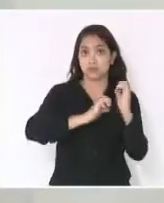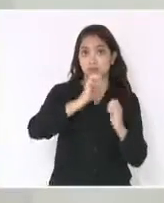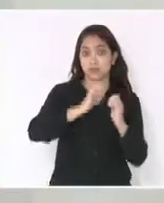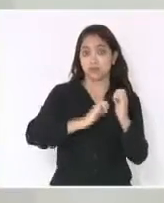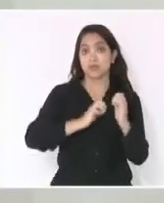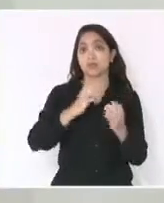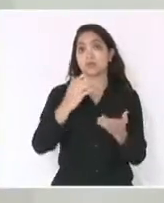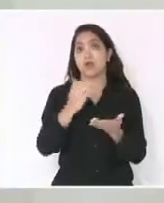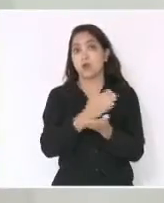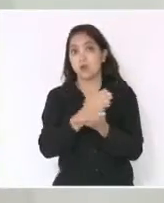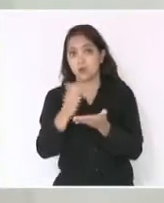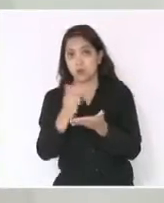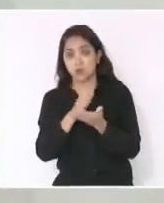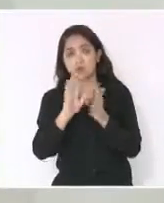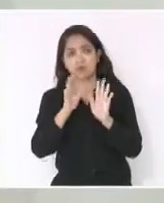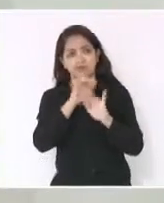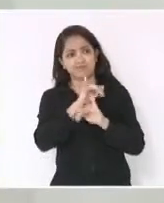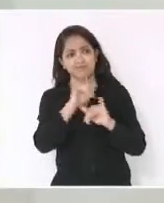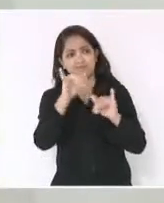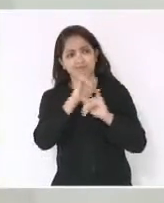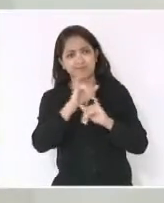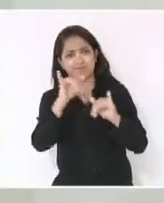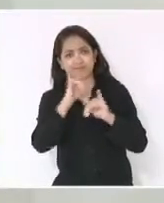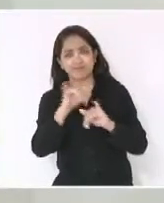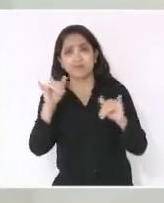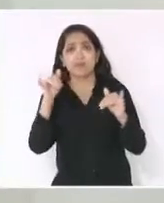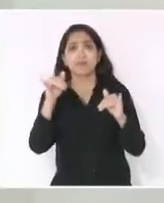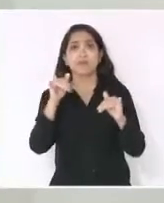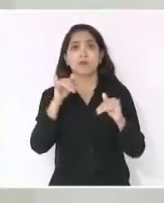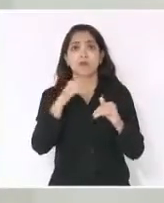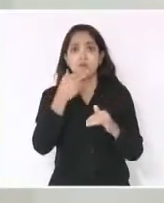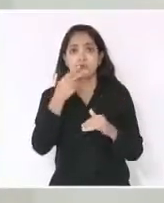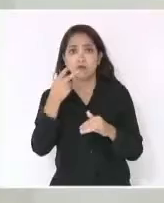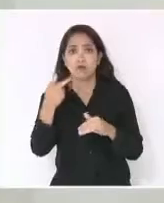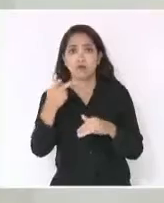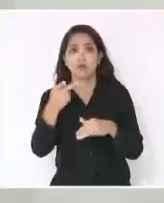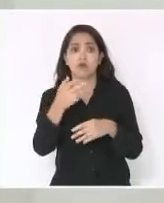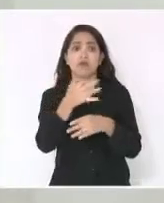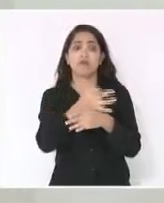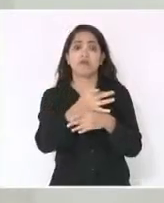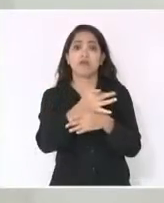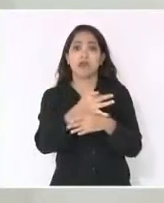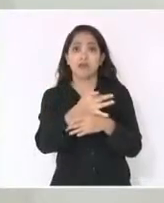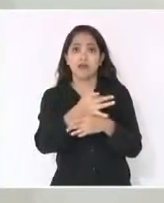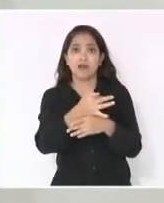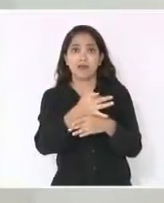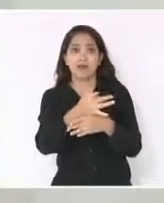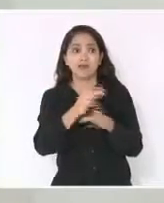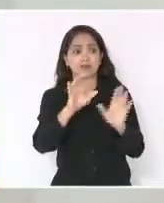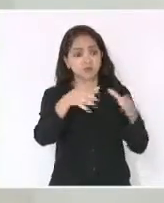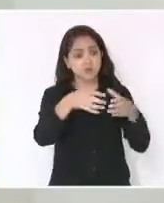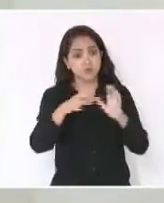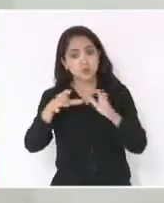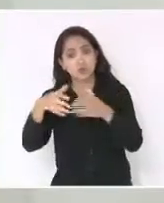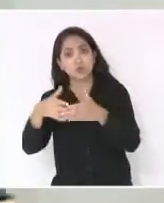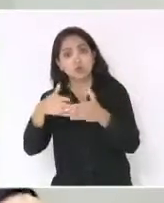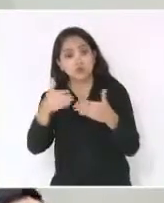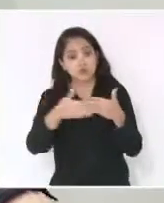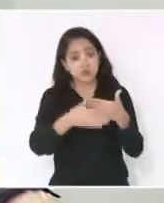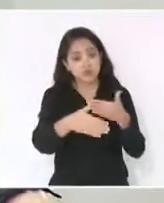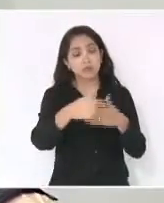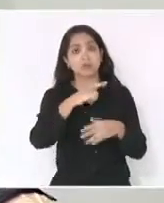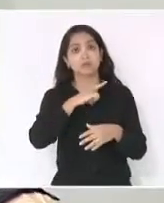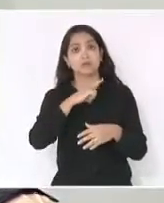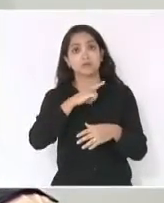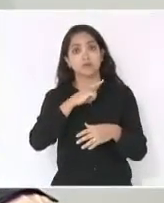alguns já anunciando férias coletivas como é o caso da brf de capinzal outros não esperamos que não chegue a esse